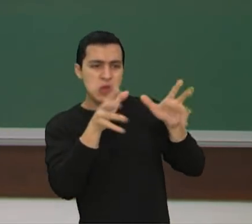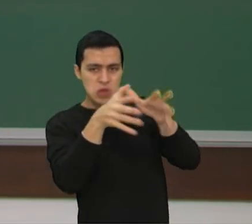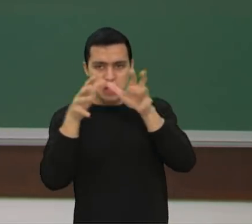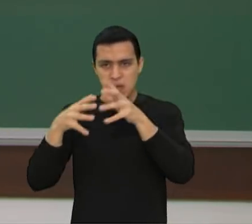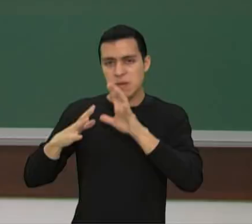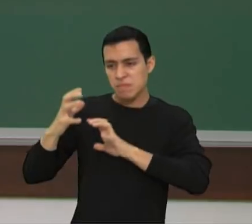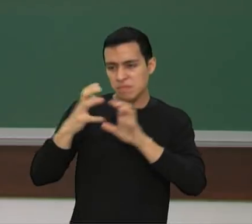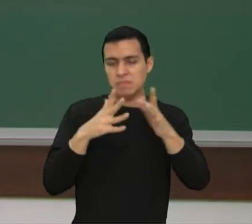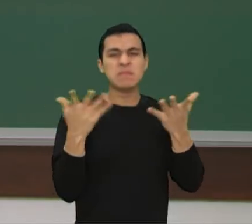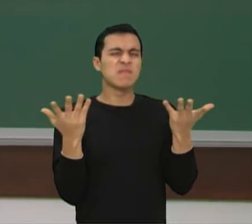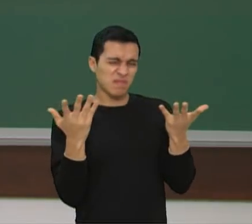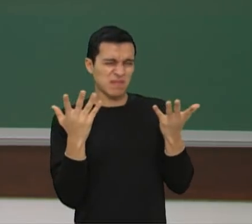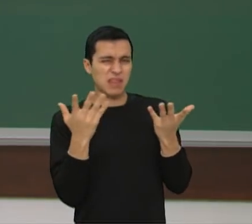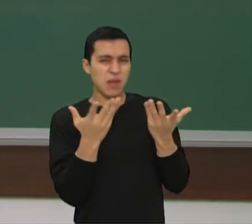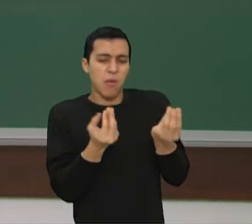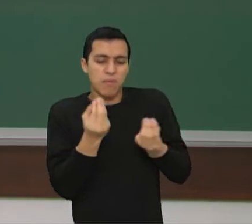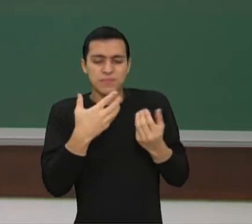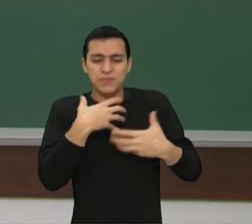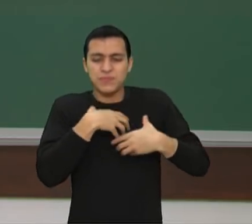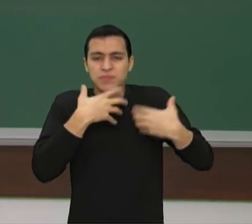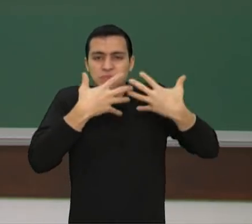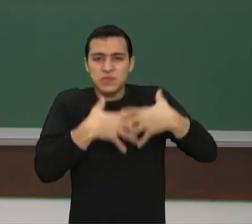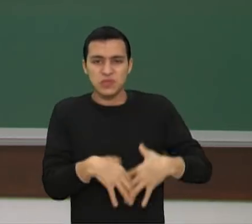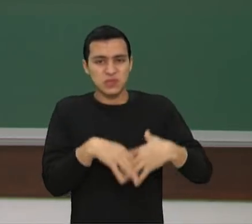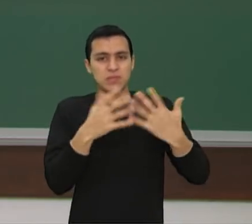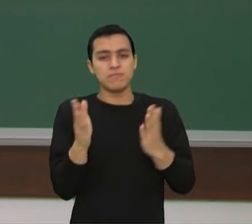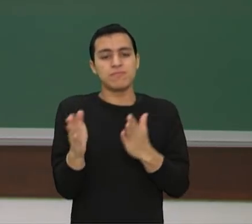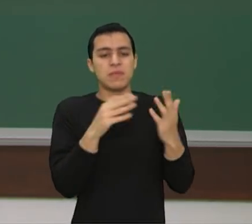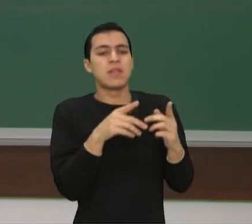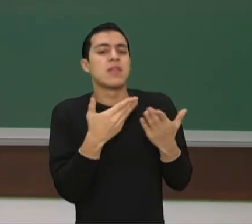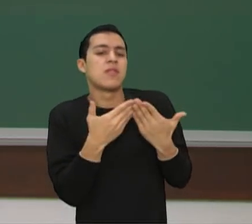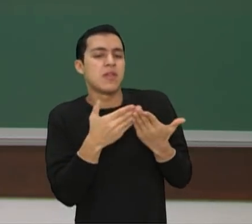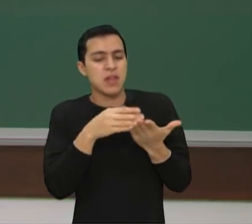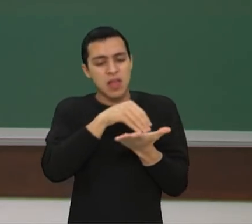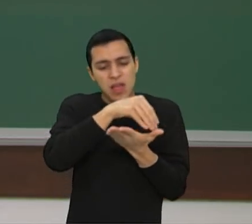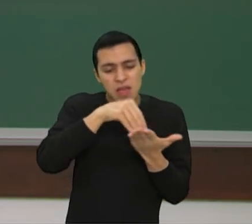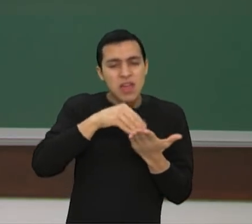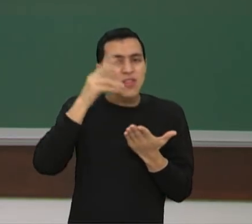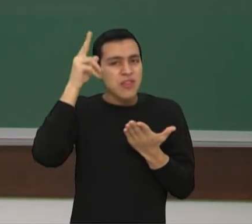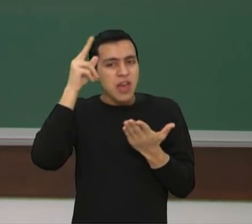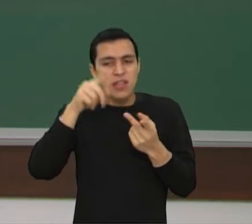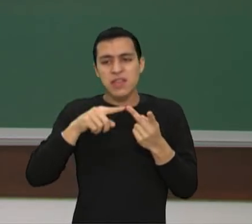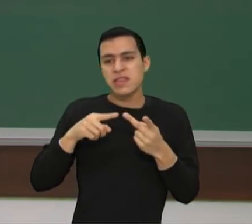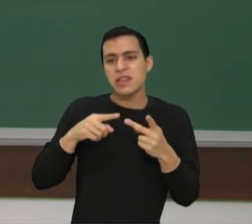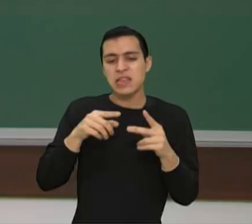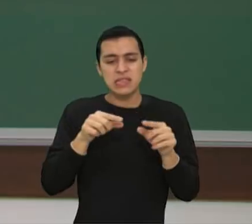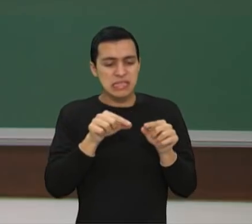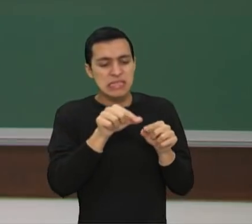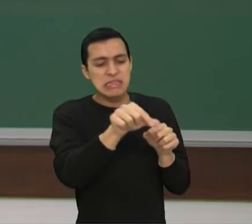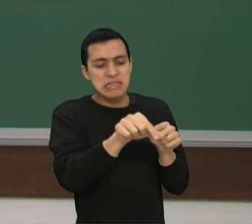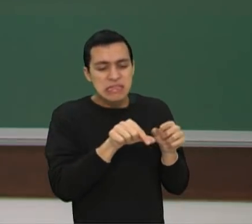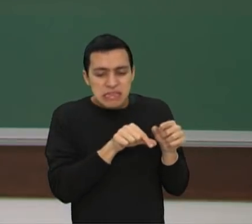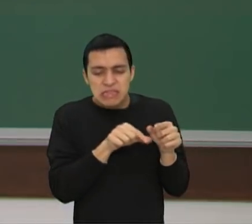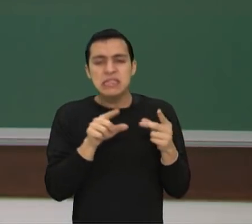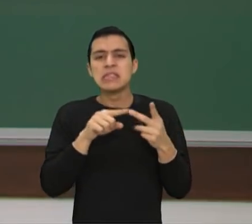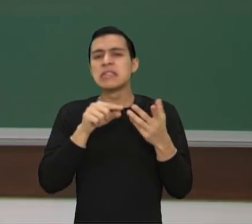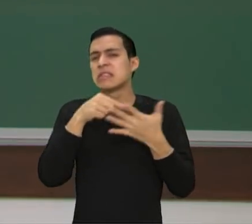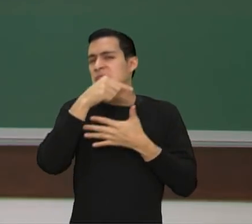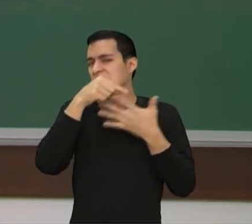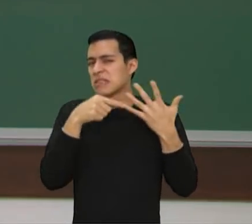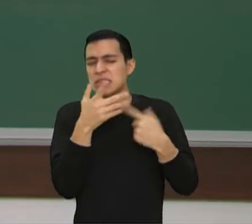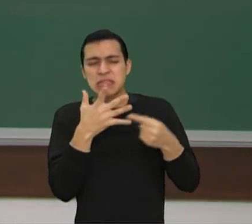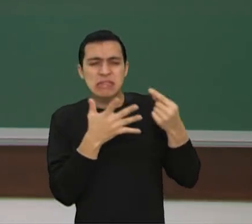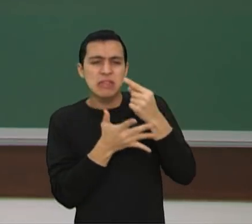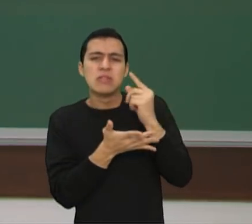de jogos, né? Vimos lá o jogo de xadrez, né? Vimos o jogo de trilha, vimos o jogo de dama, nossa, o mancala, vimos então assim